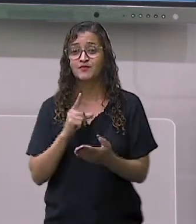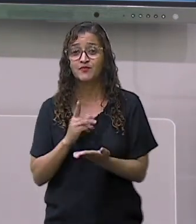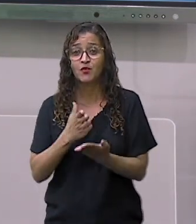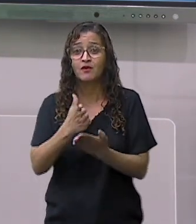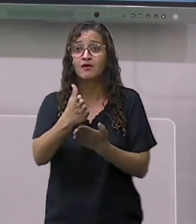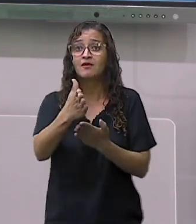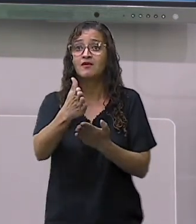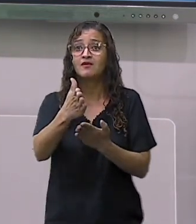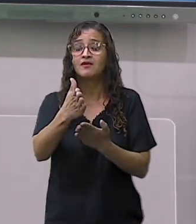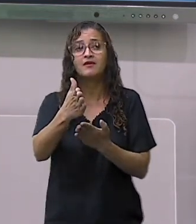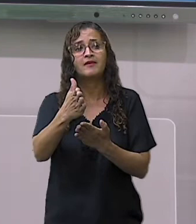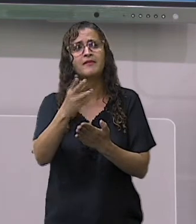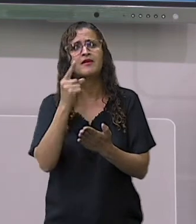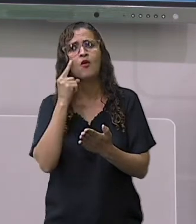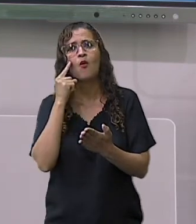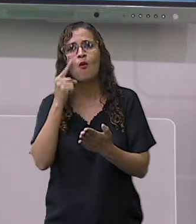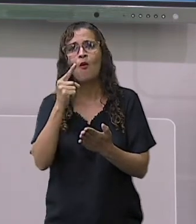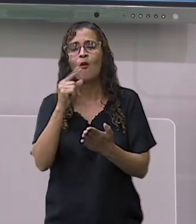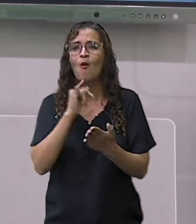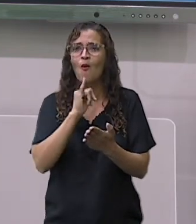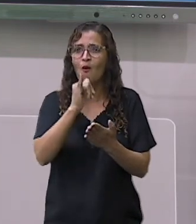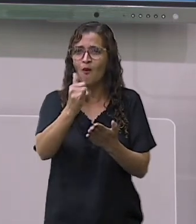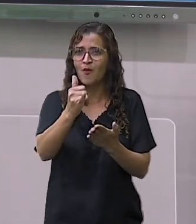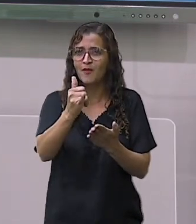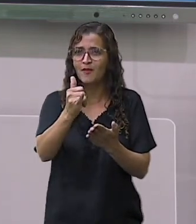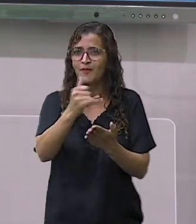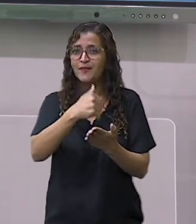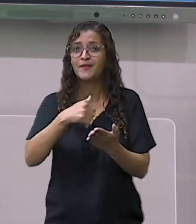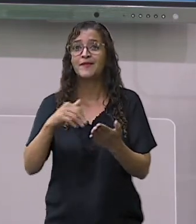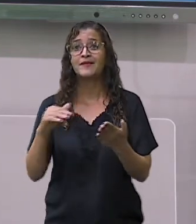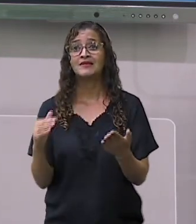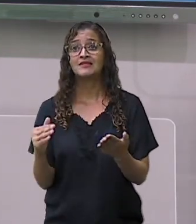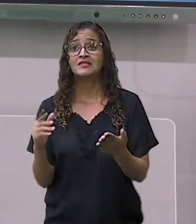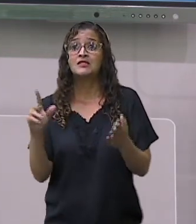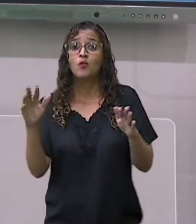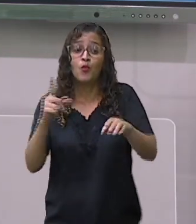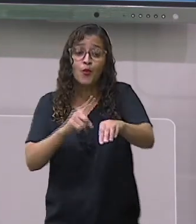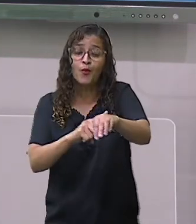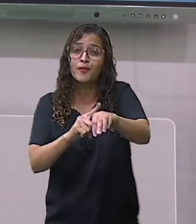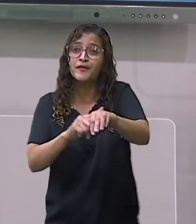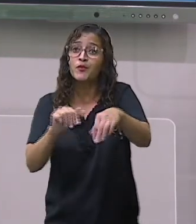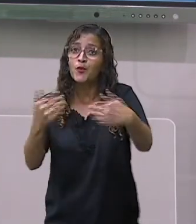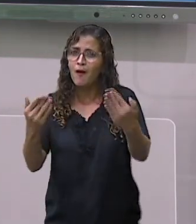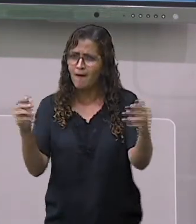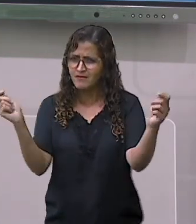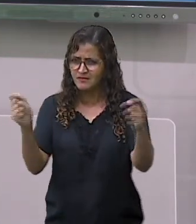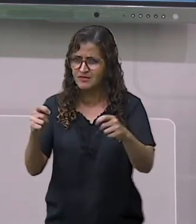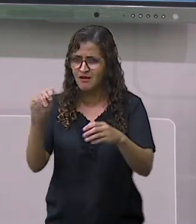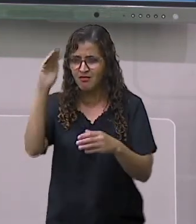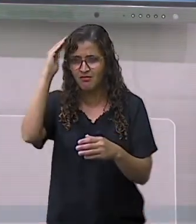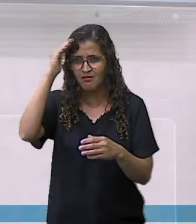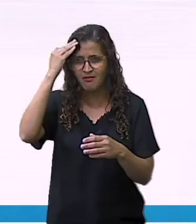que a gente quer falar sobre aquele momento.